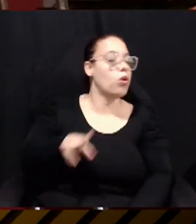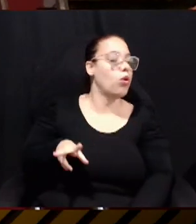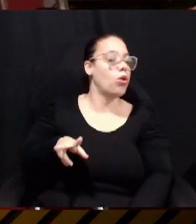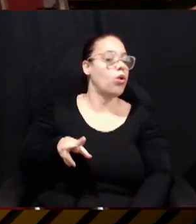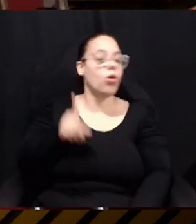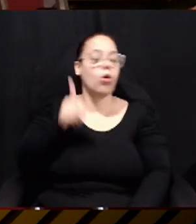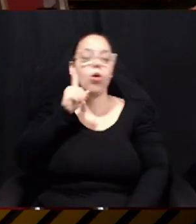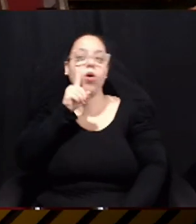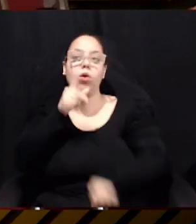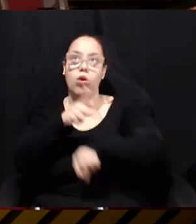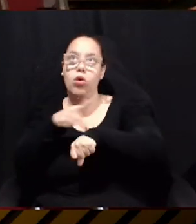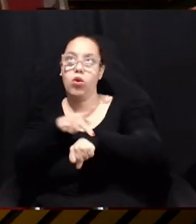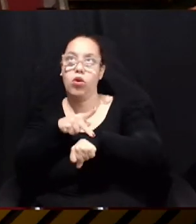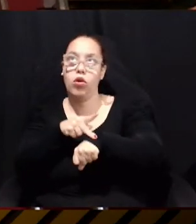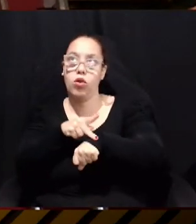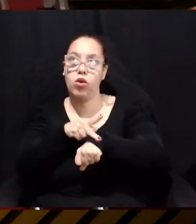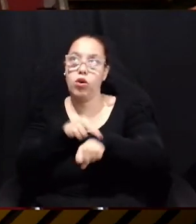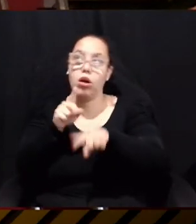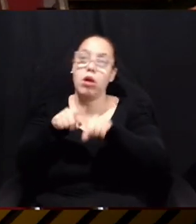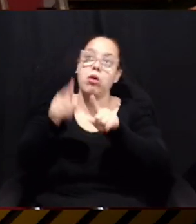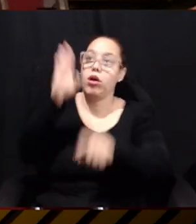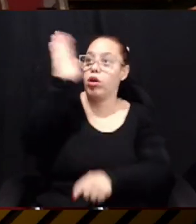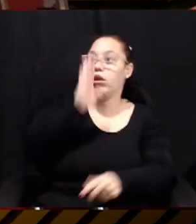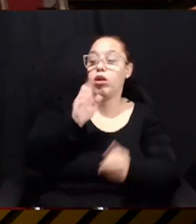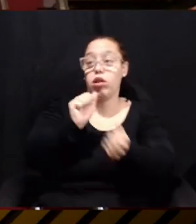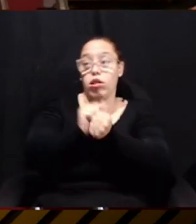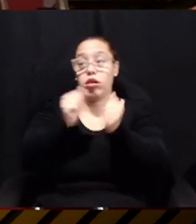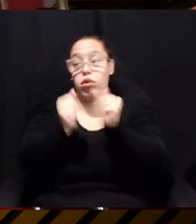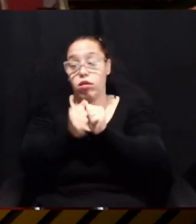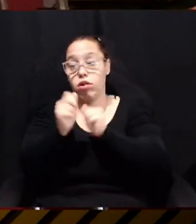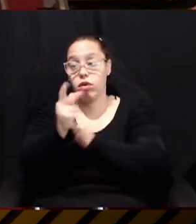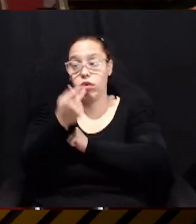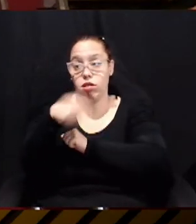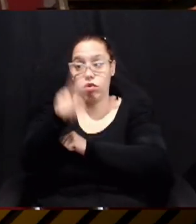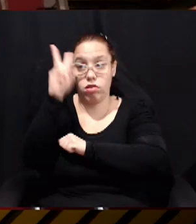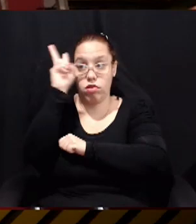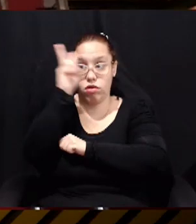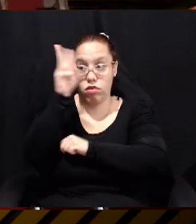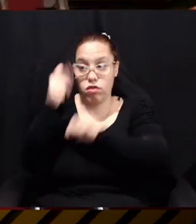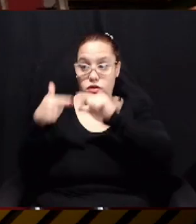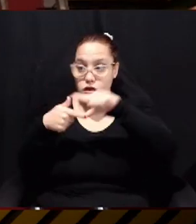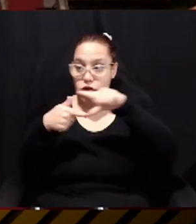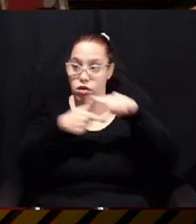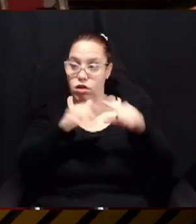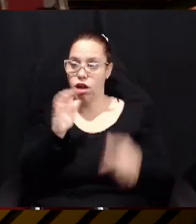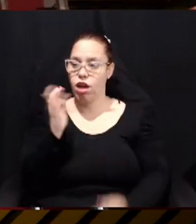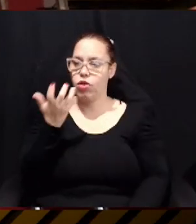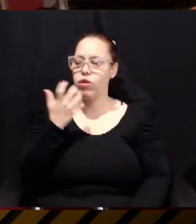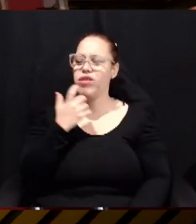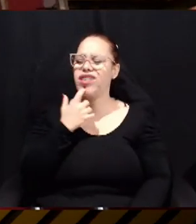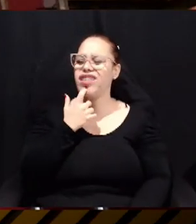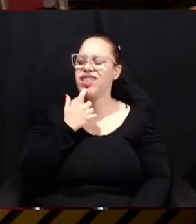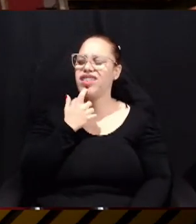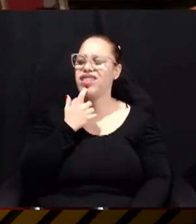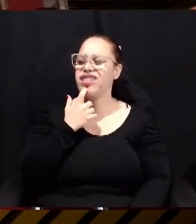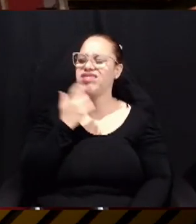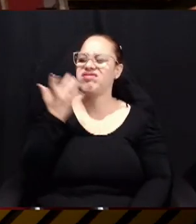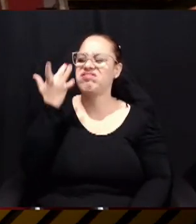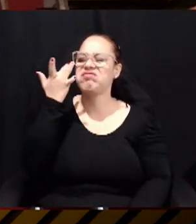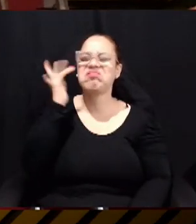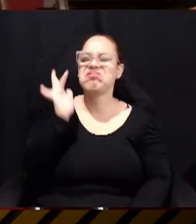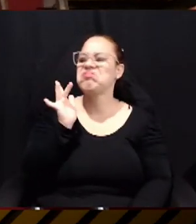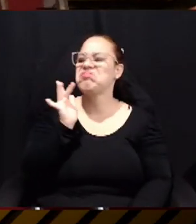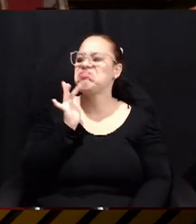tem casos no Brasil, né, de adaptações de quadrinho. E sempre quando isso acontece, parece que, não sei, traz uma sensação de que